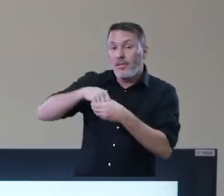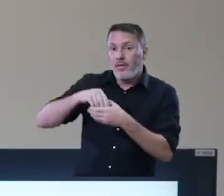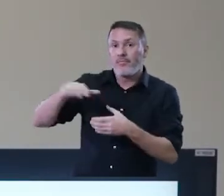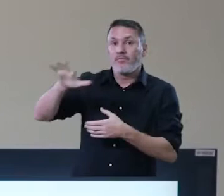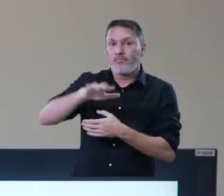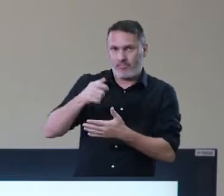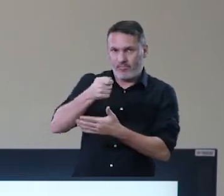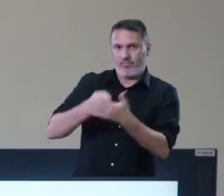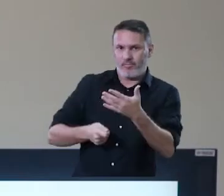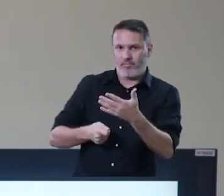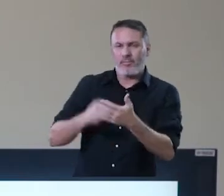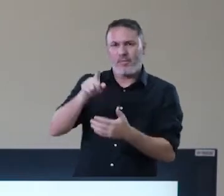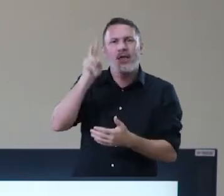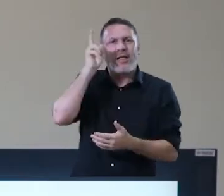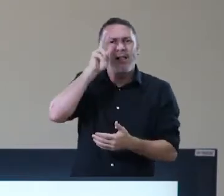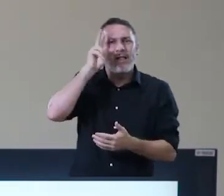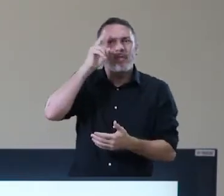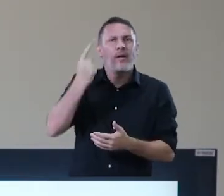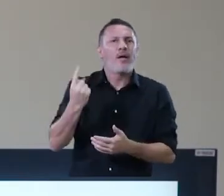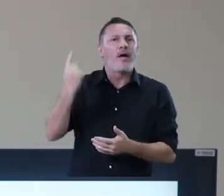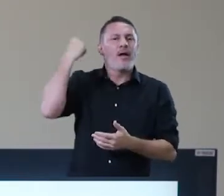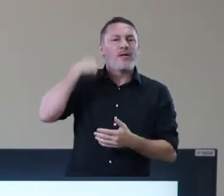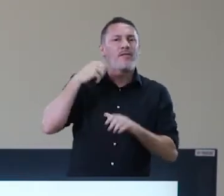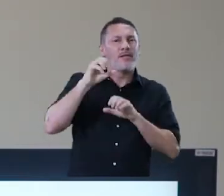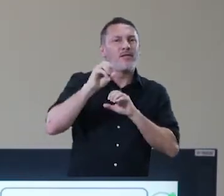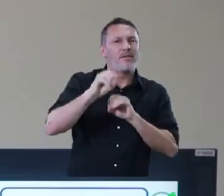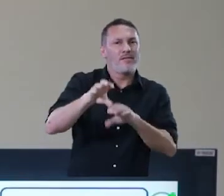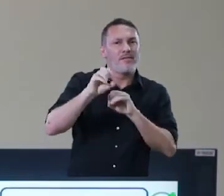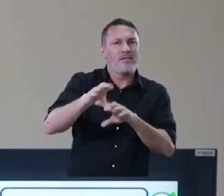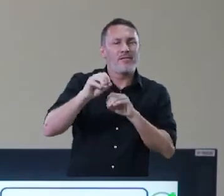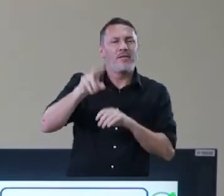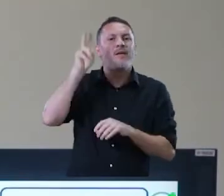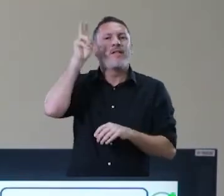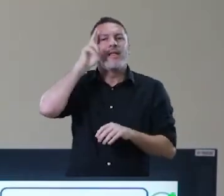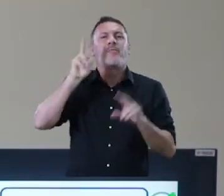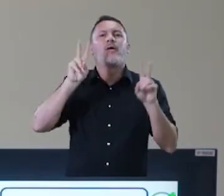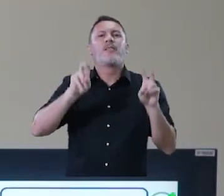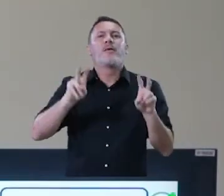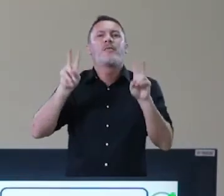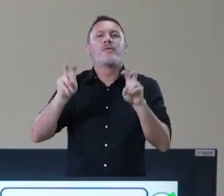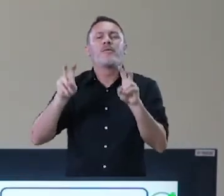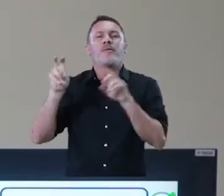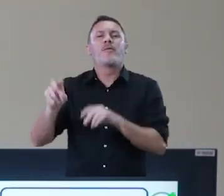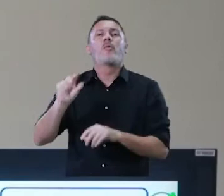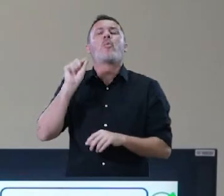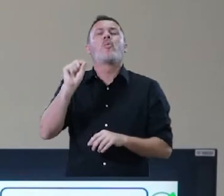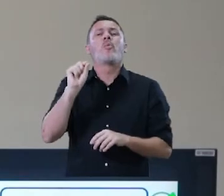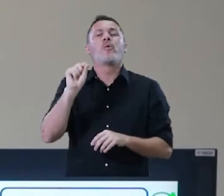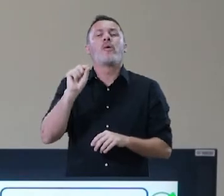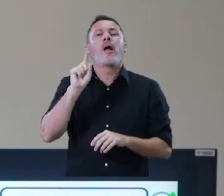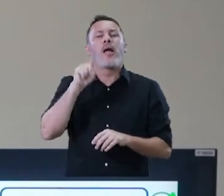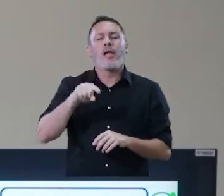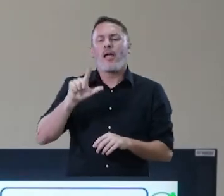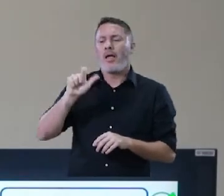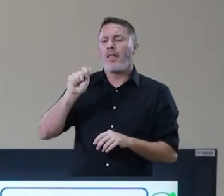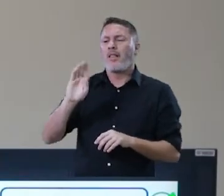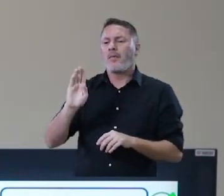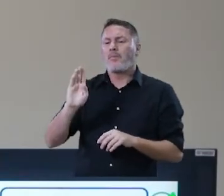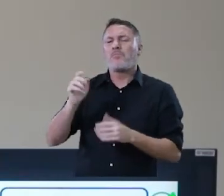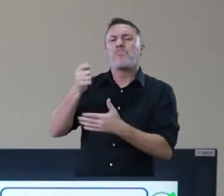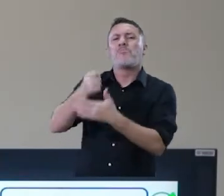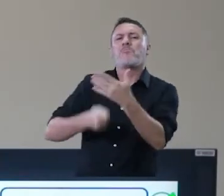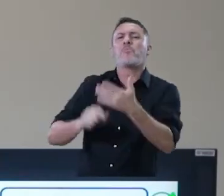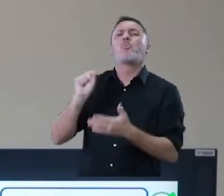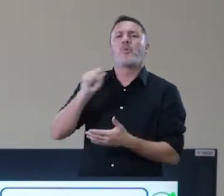de redação. Vamos recapitular o que vimos na última aula? Falei com vocês na última aula sobre o que é o nosso